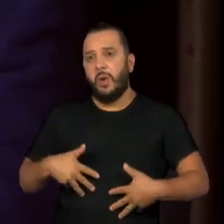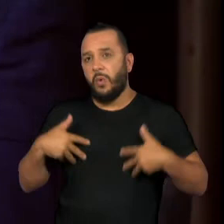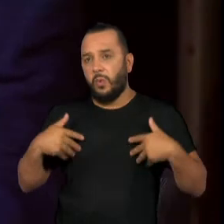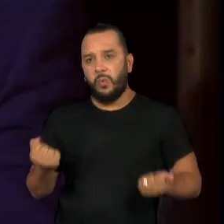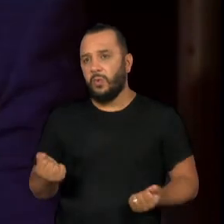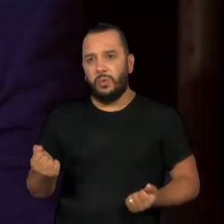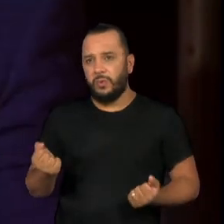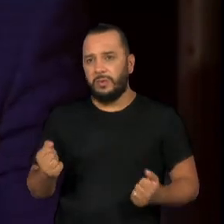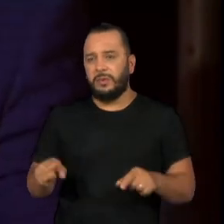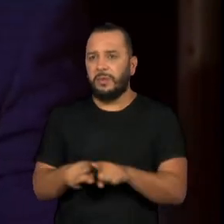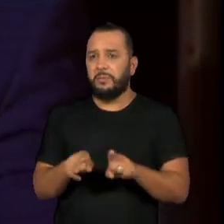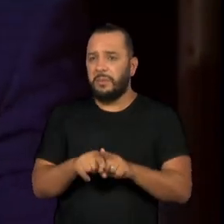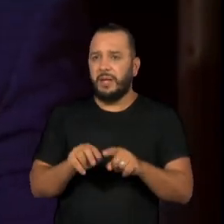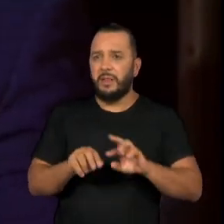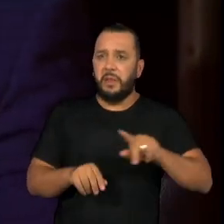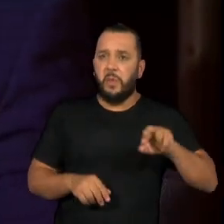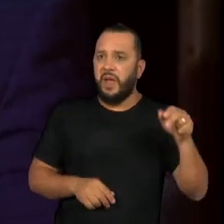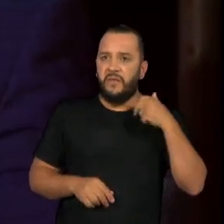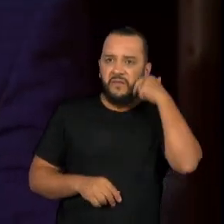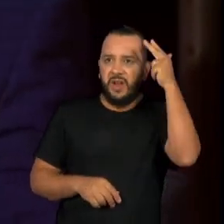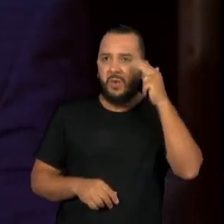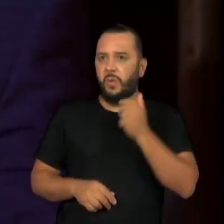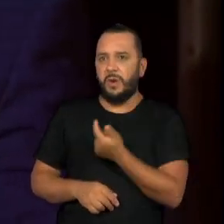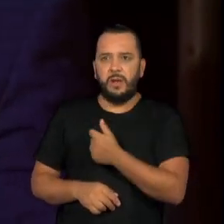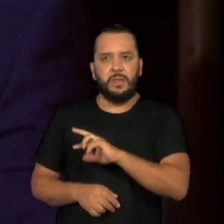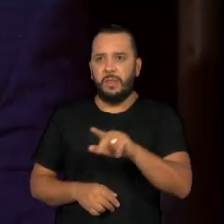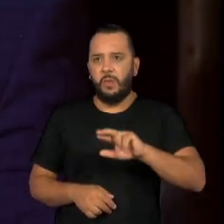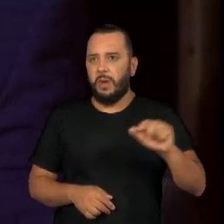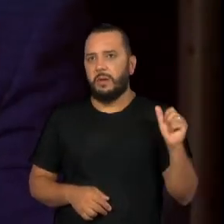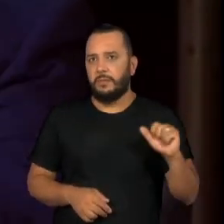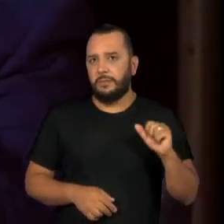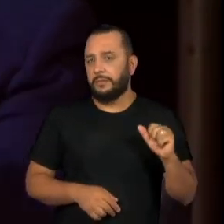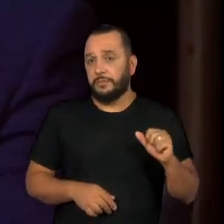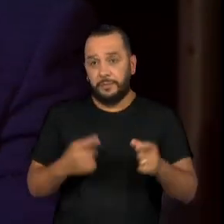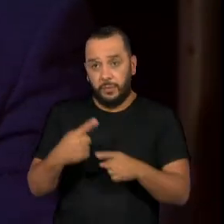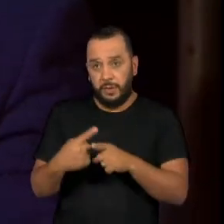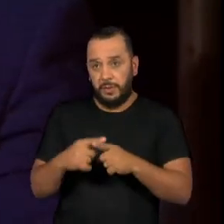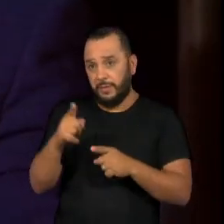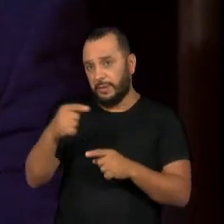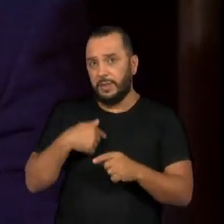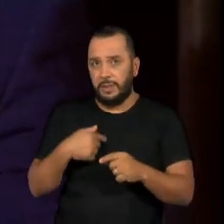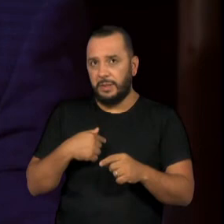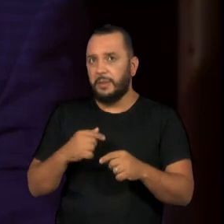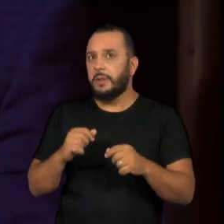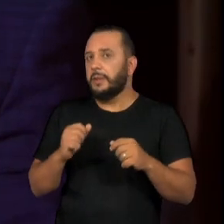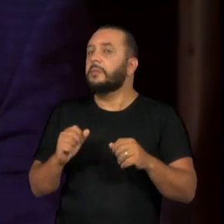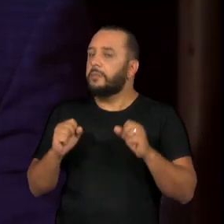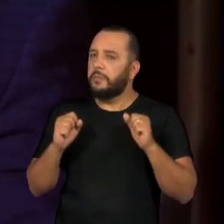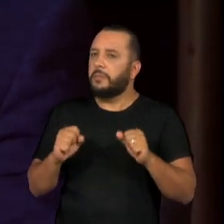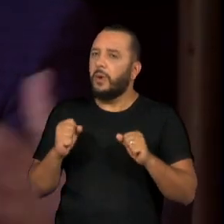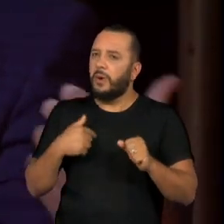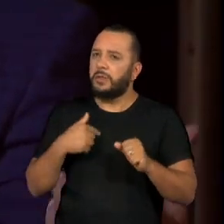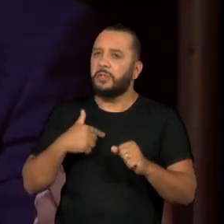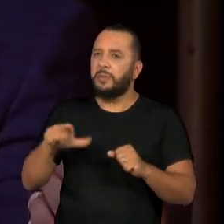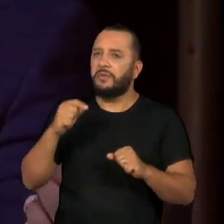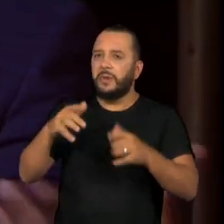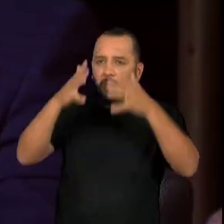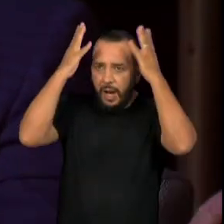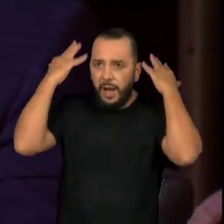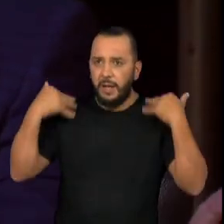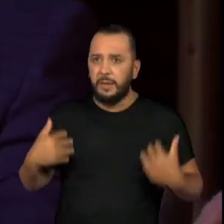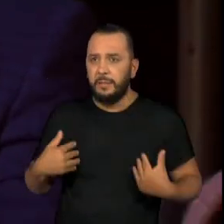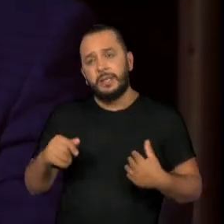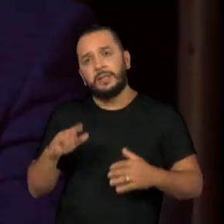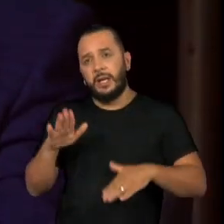não precisa ser necessariamente uma vergonha é porque você pode ser que você prefira ter cabelos longos